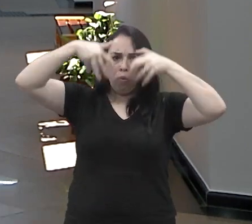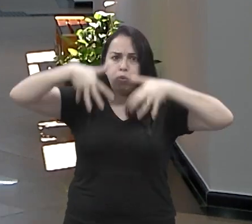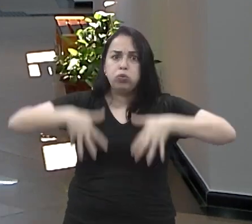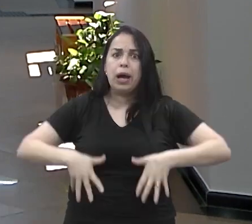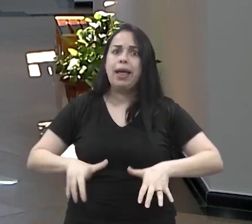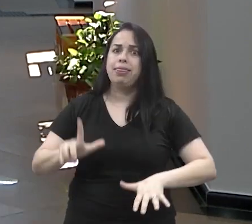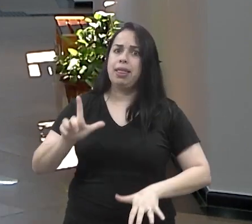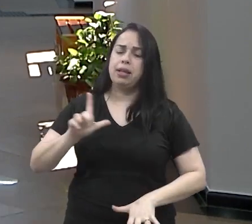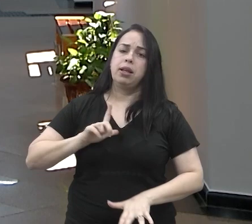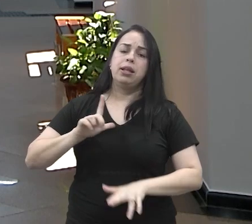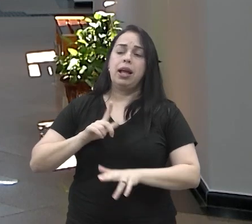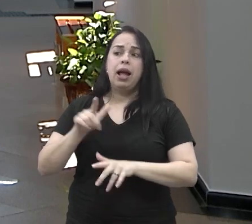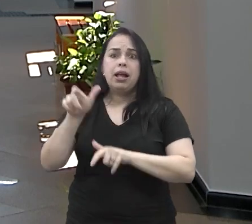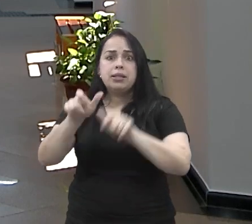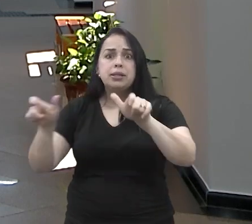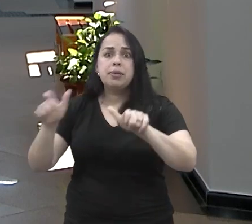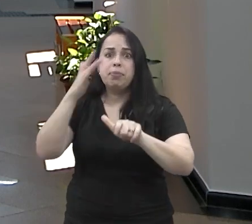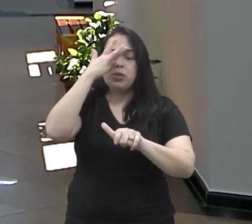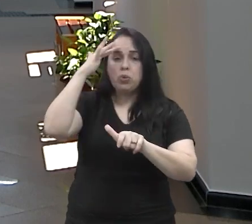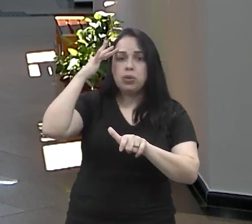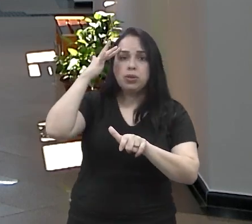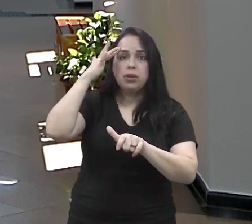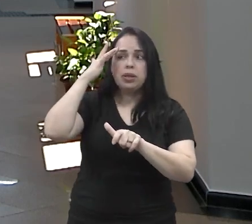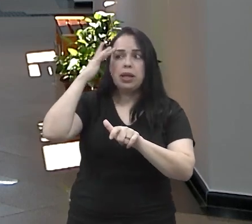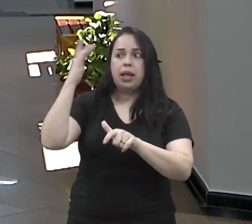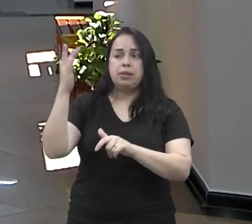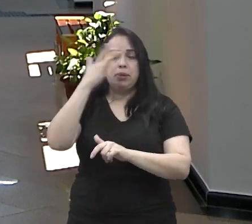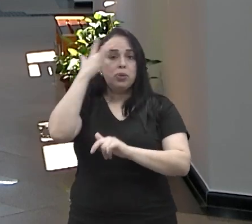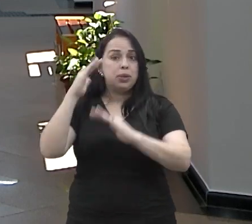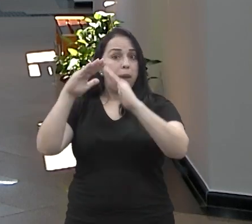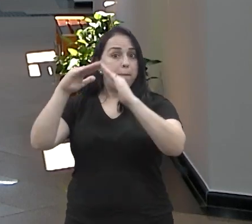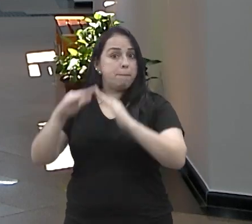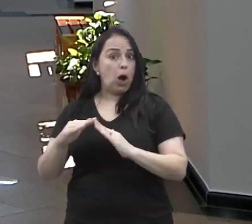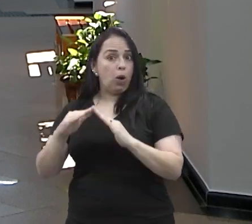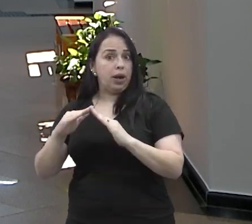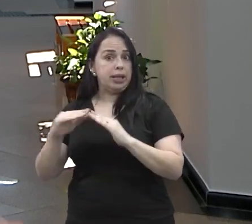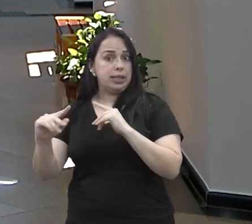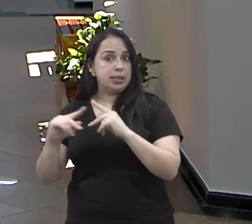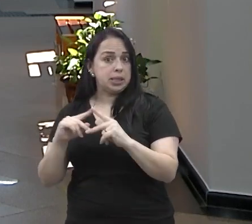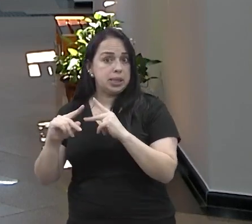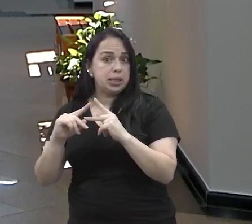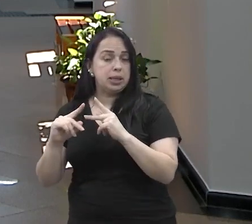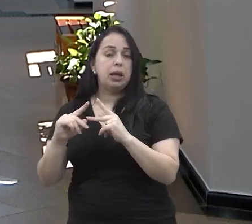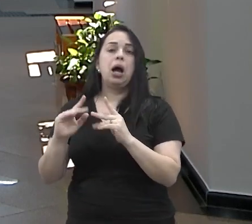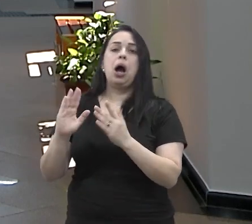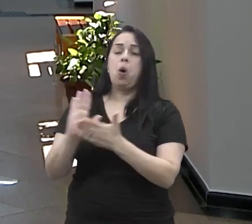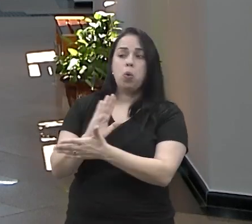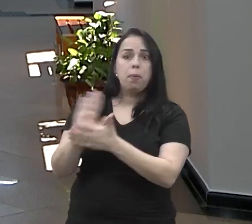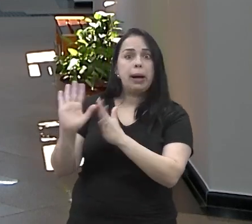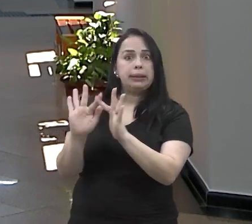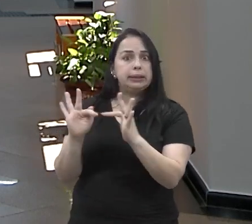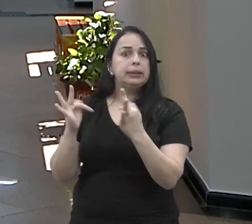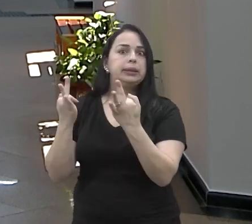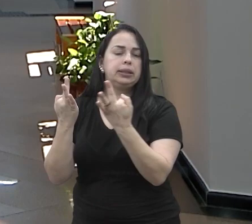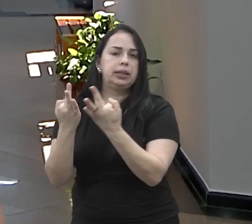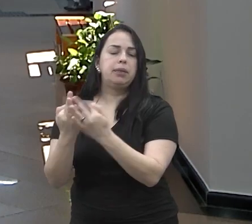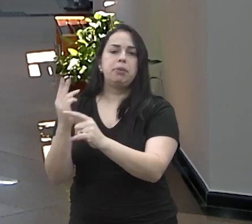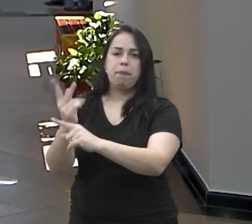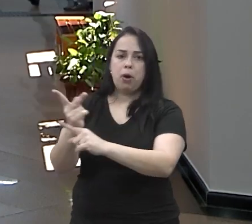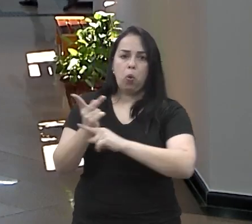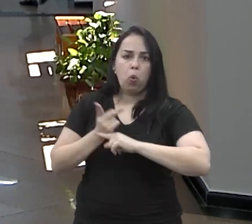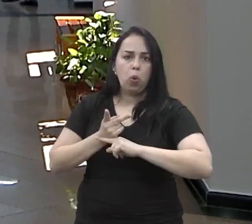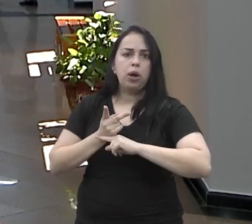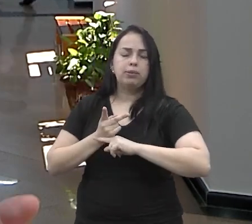a esclerose múltipla, né? Então, essas pessoas também, o morador joseense, o joseense,